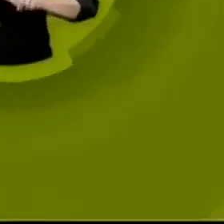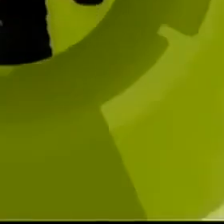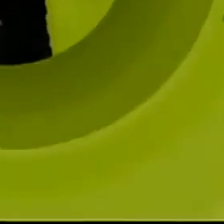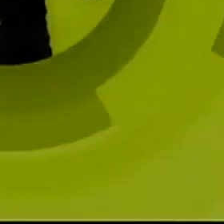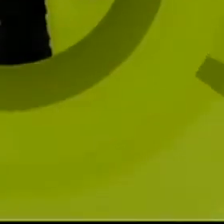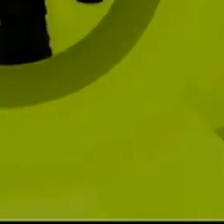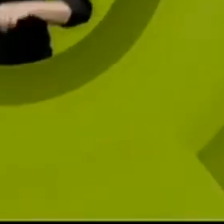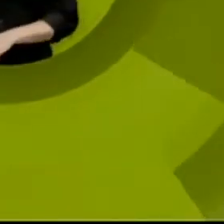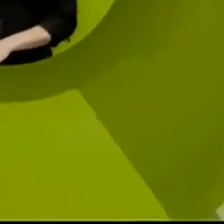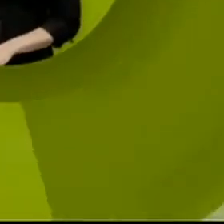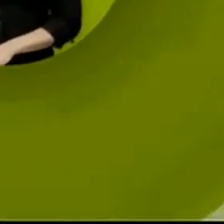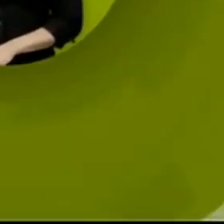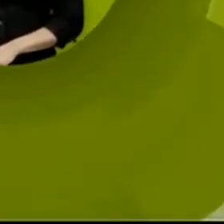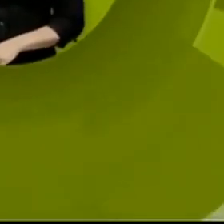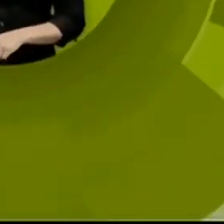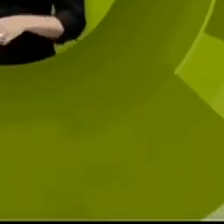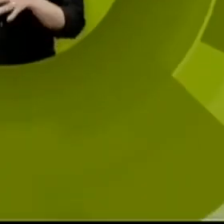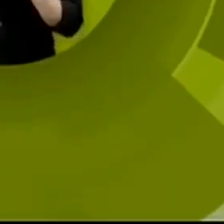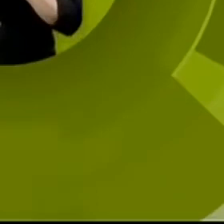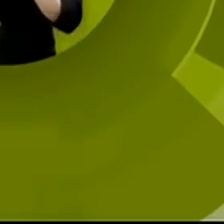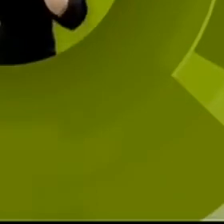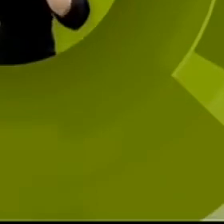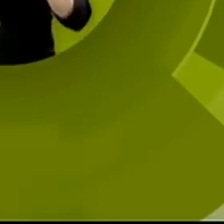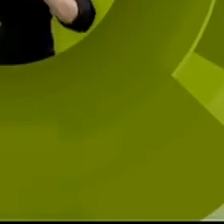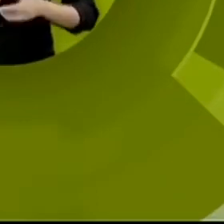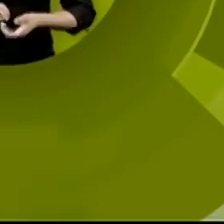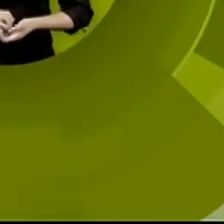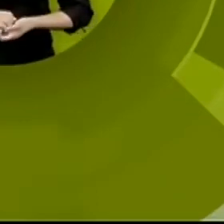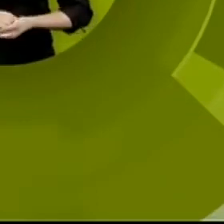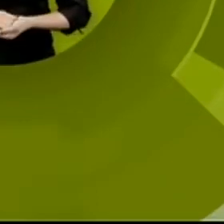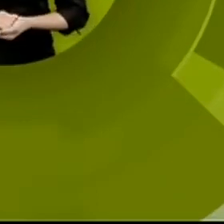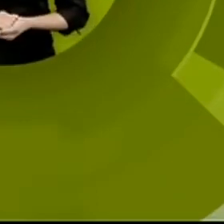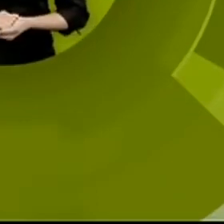O programa a seguir é livre para todos os públicos.